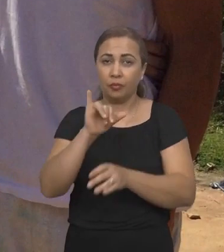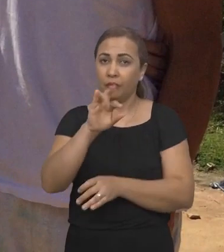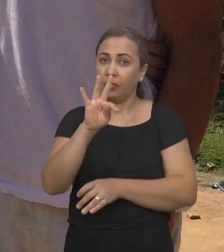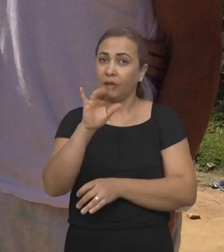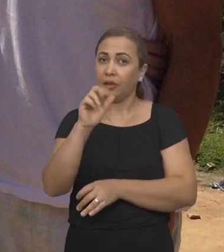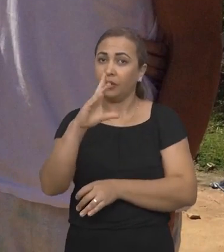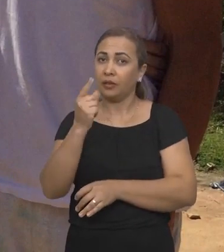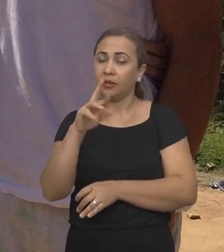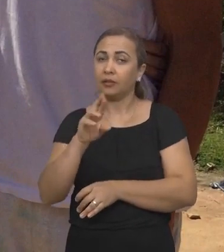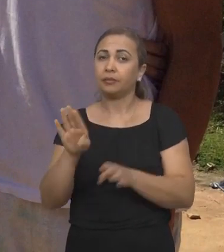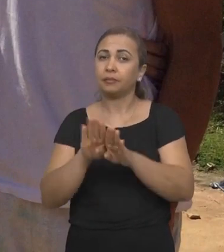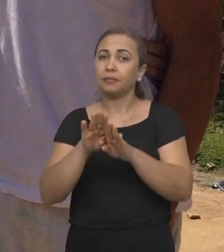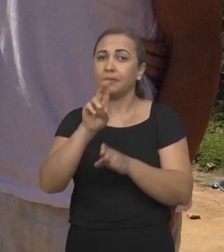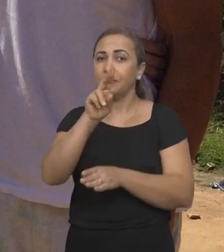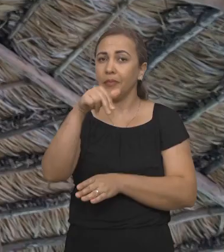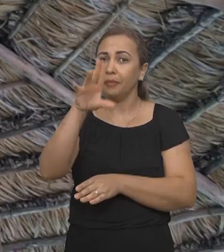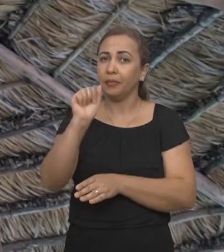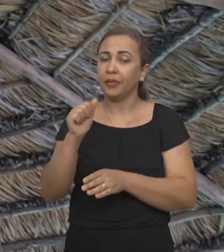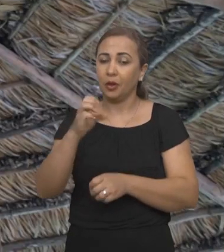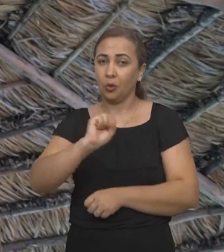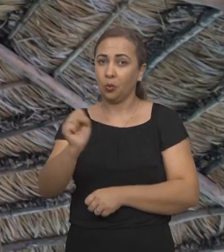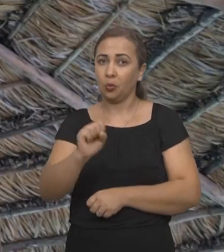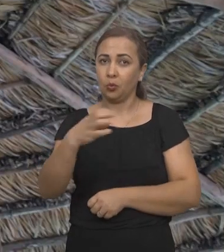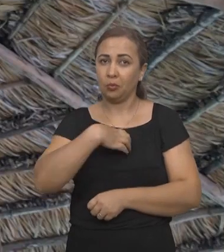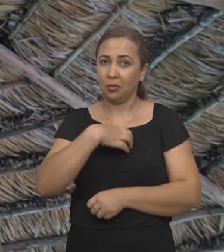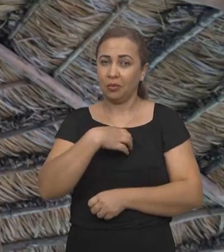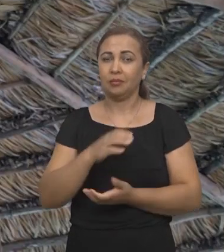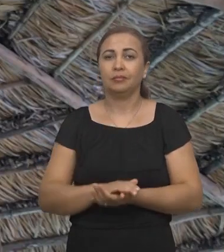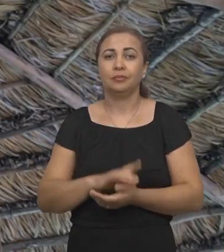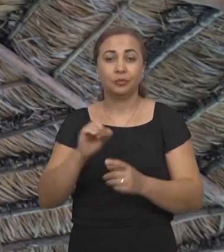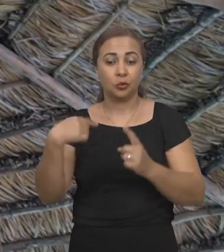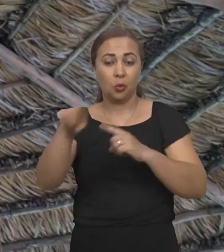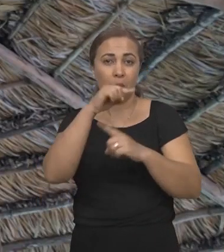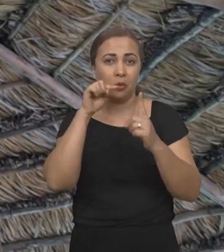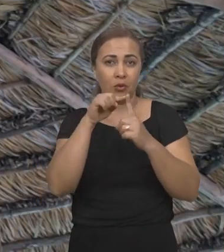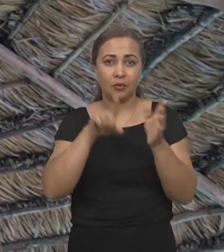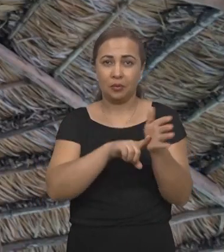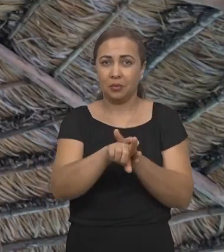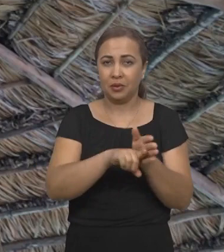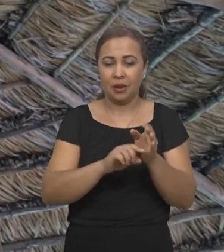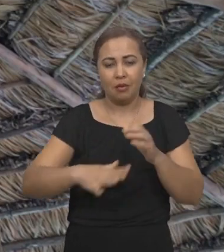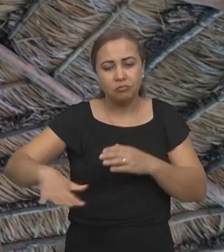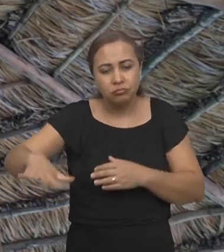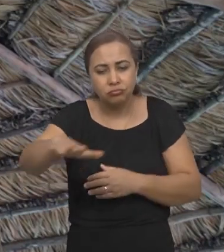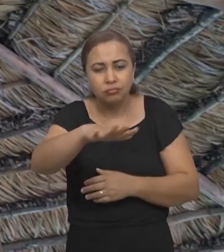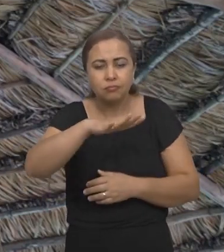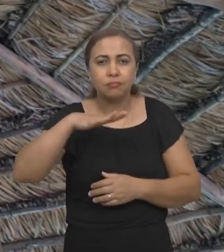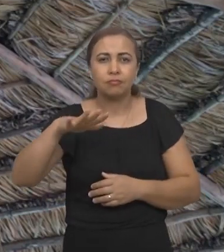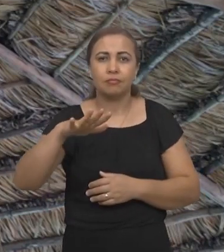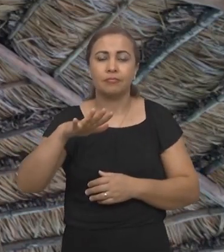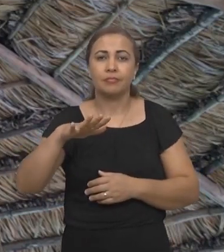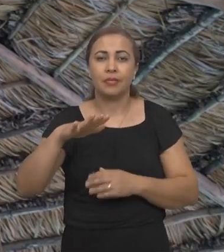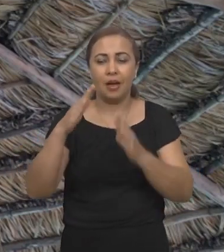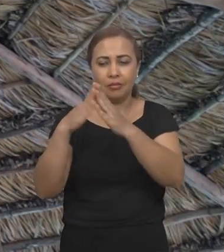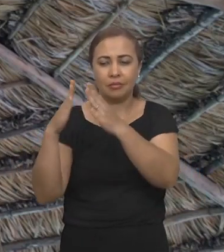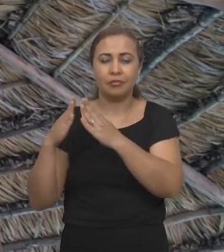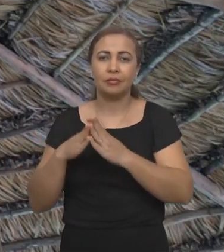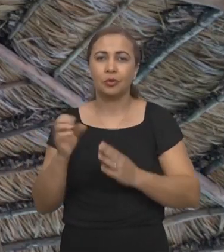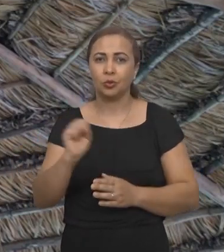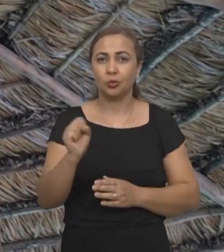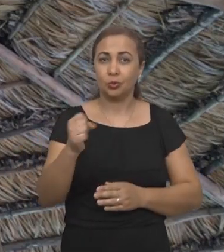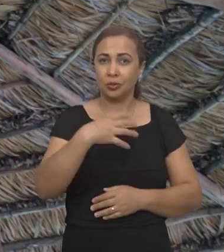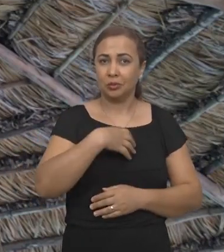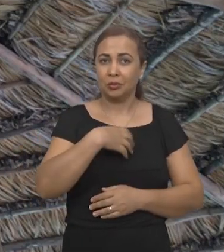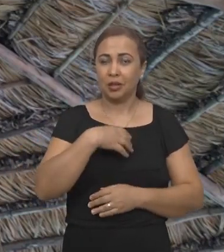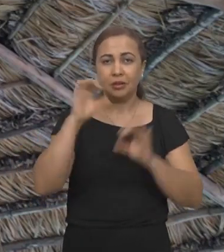municípios de Itacaré e Una, no sul da Bahia. Qual foi, então, o objetivo da nossa pesquisa? Foi mapear as habitações no litoral do